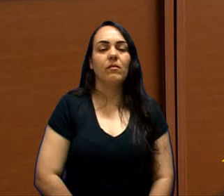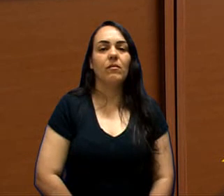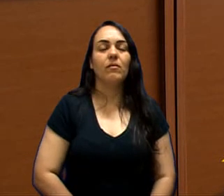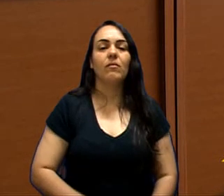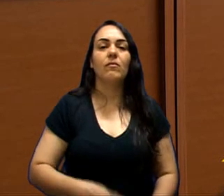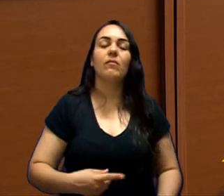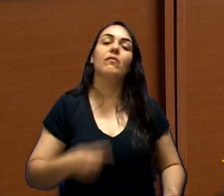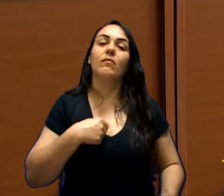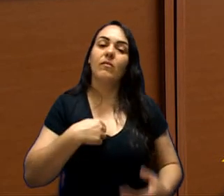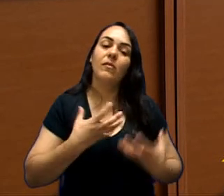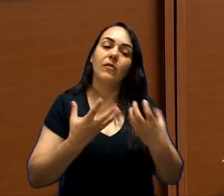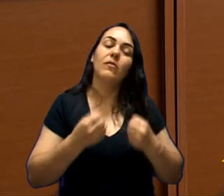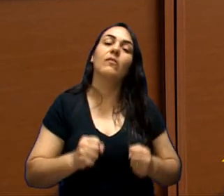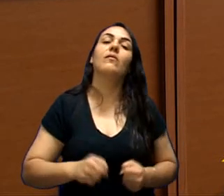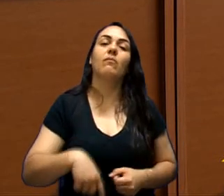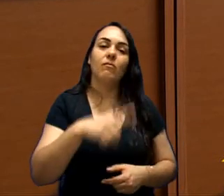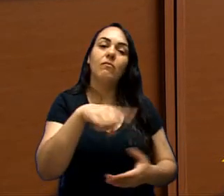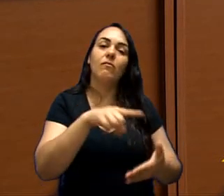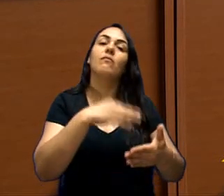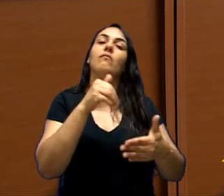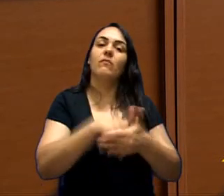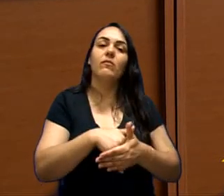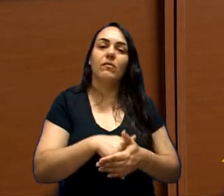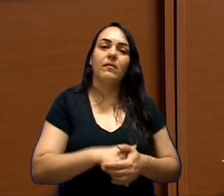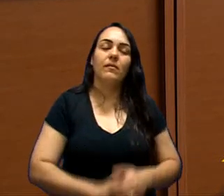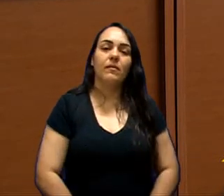Encaminhamento ao voto sim. Voto sim.